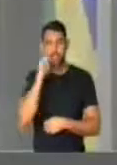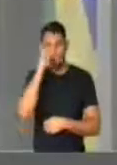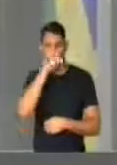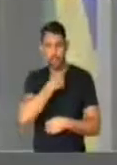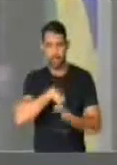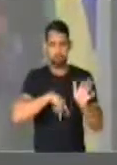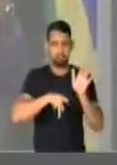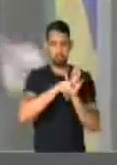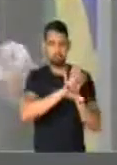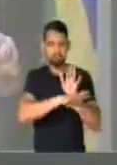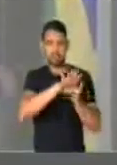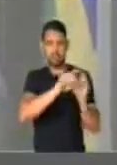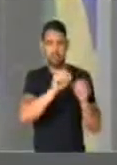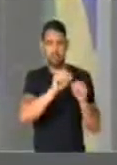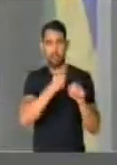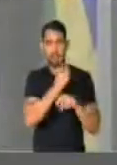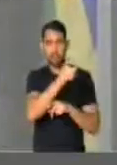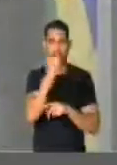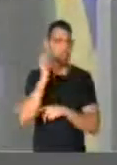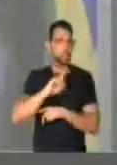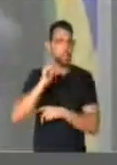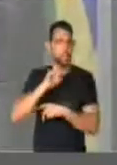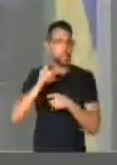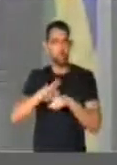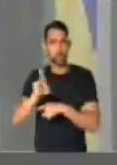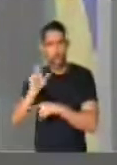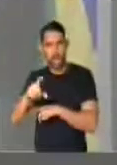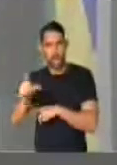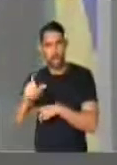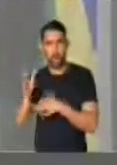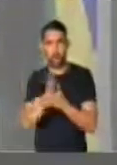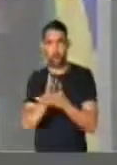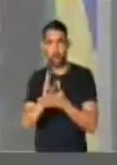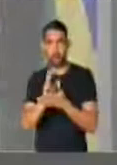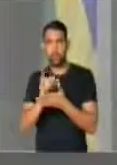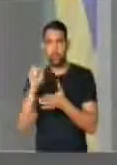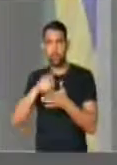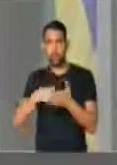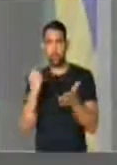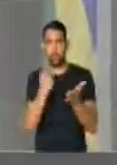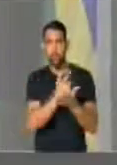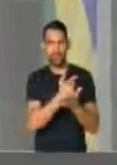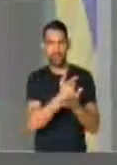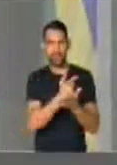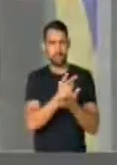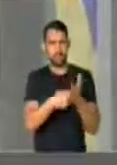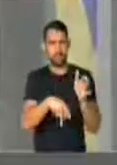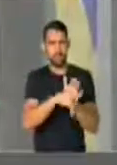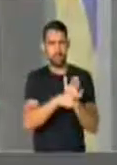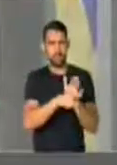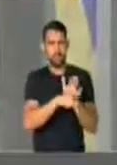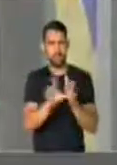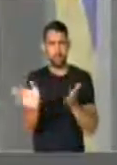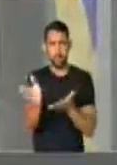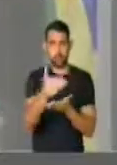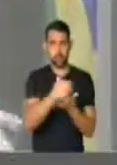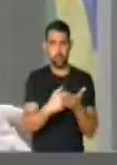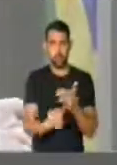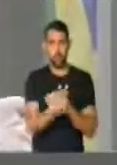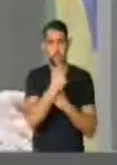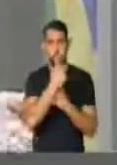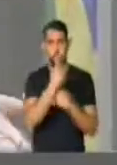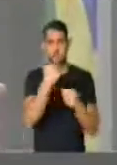dificuldades próprias, lá no interior de Minas Gerais, e assim em todo o Brasil, vá ser recolhido em uma